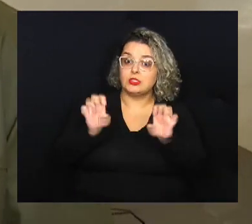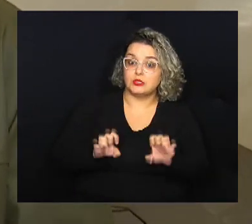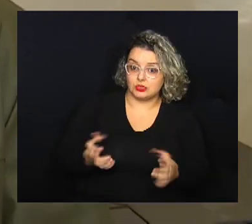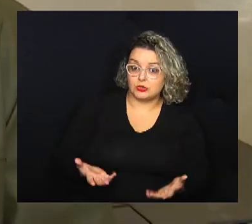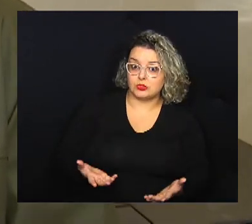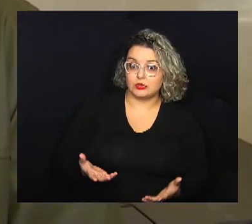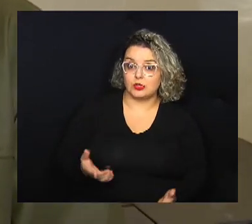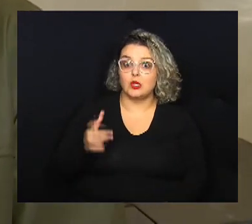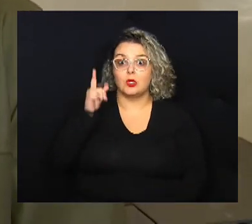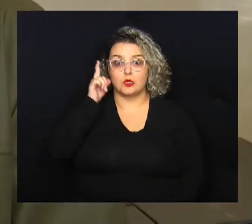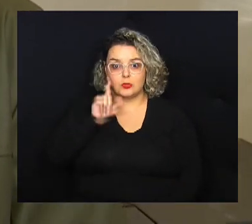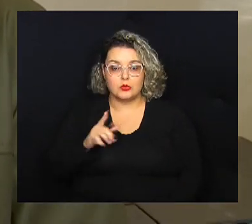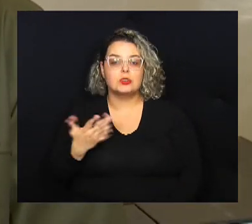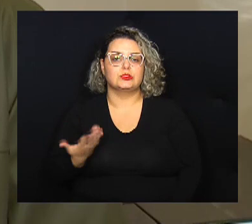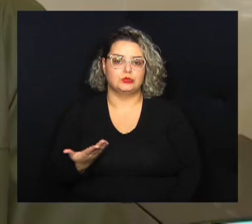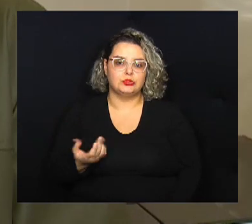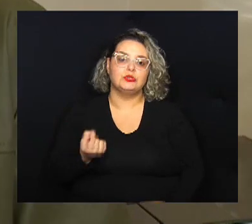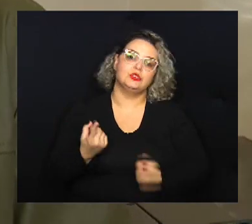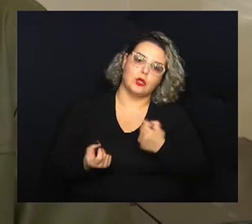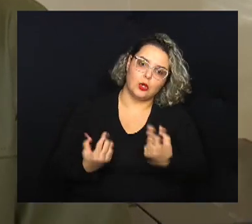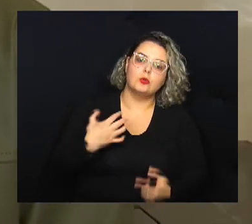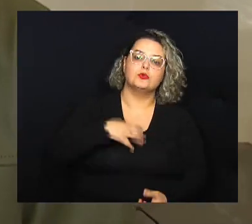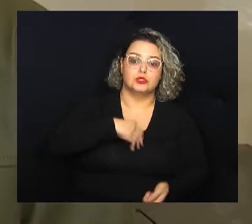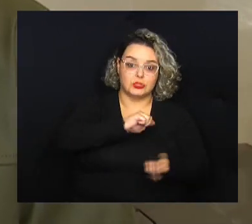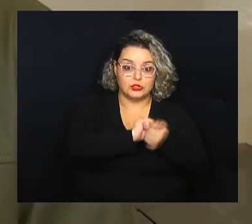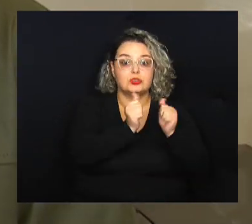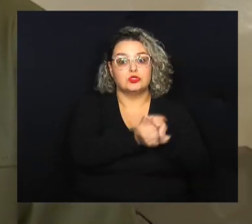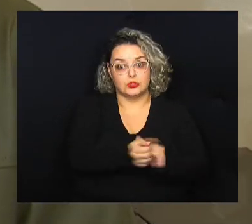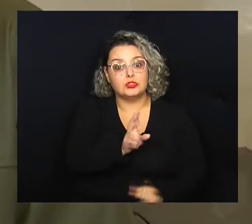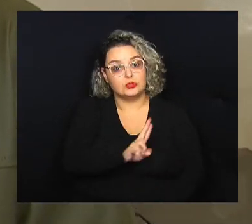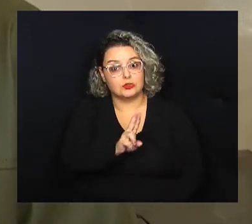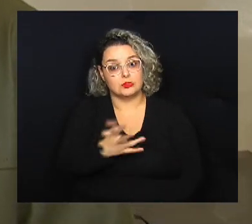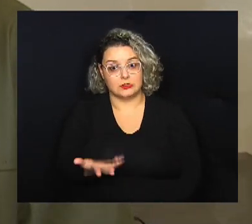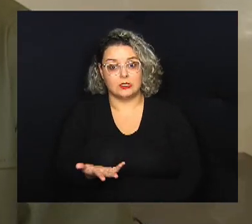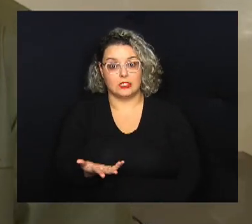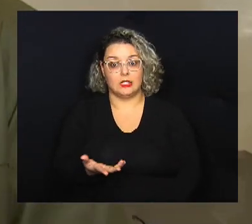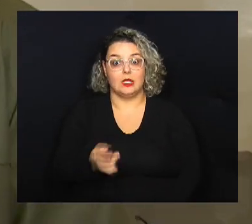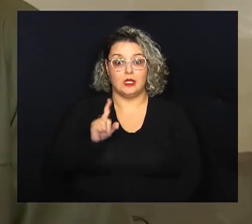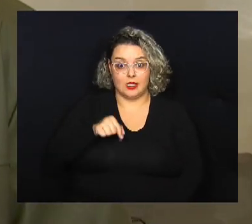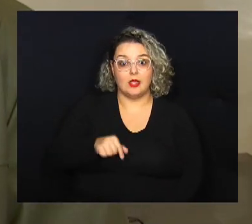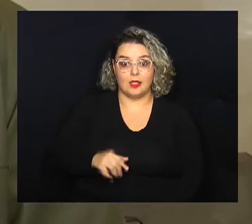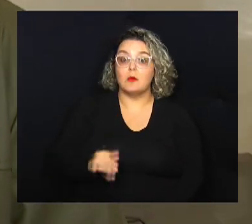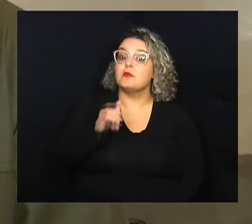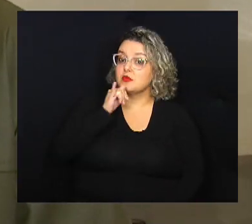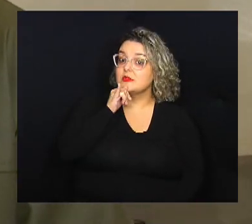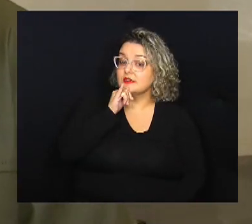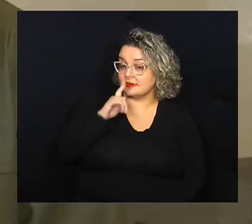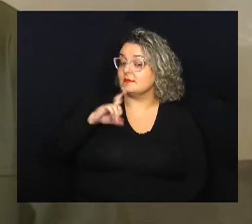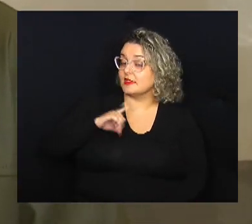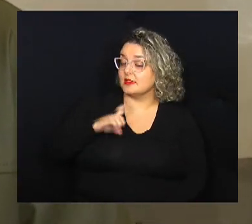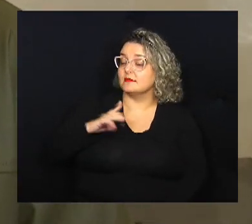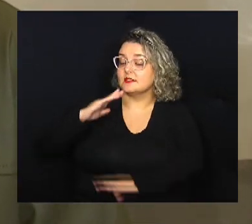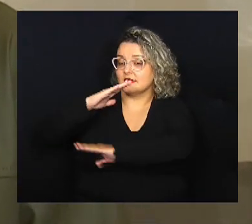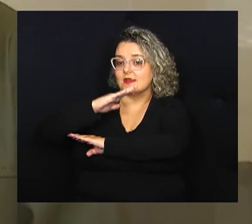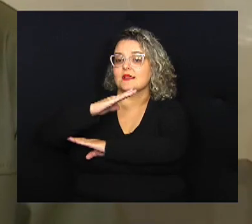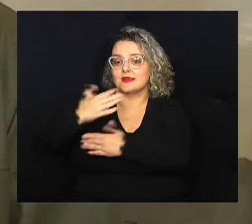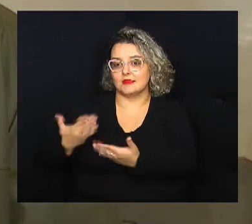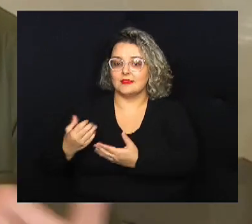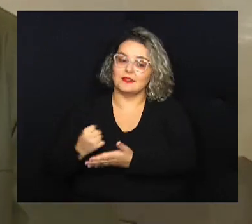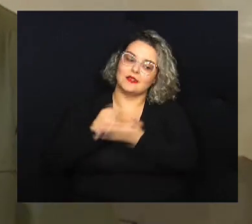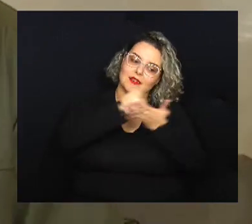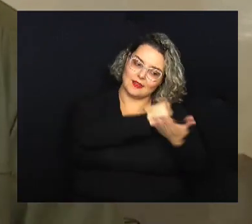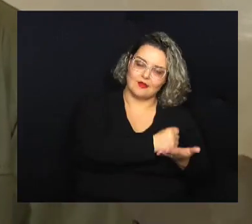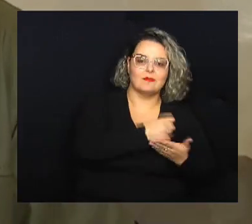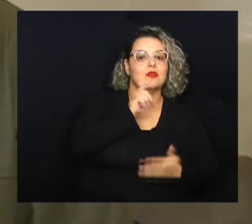gente vai conseguir de alguma forma adaptar e implantar. Então esse é o grande exemplo que a gente está tirando da Câmara de Campinas e levar tanto